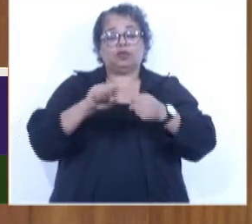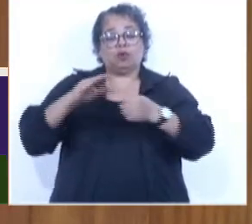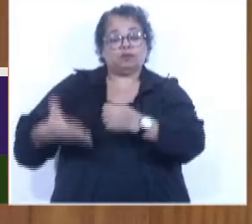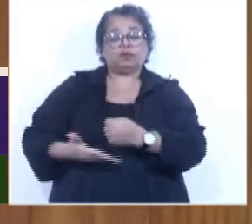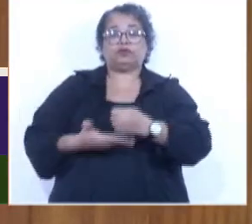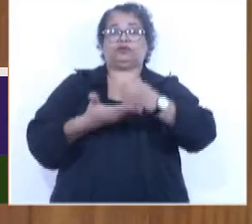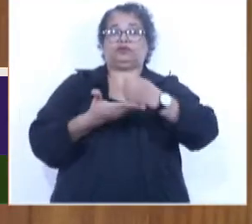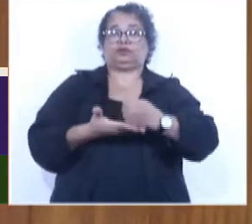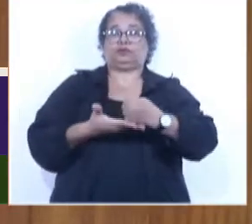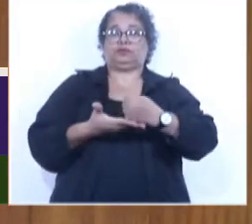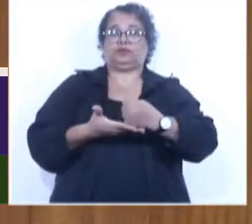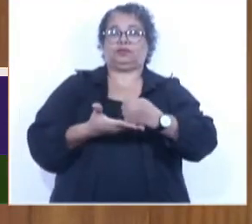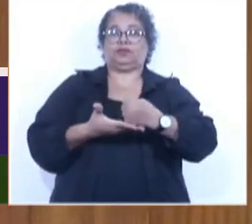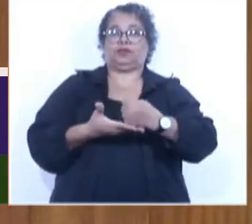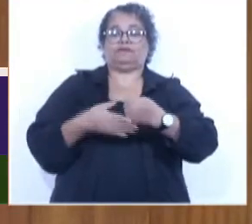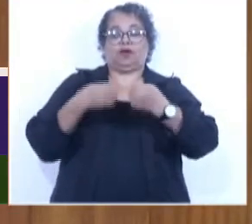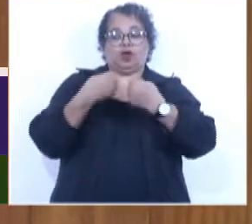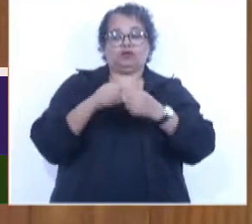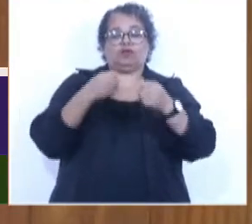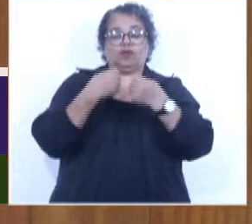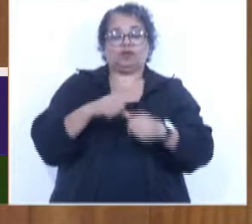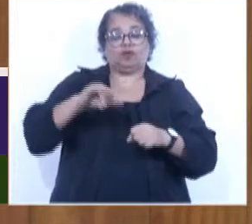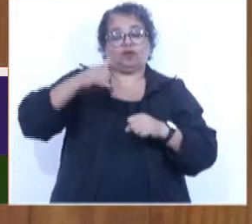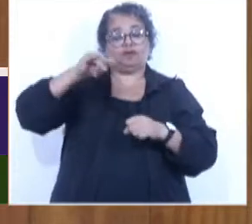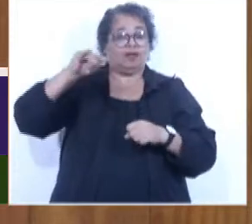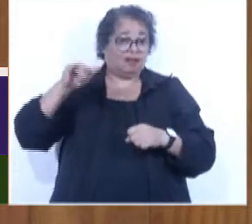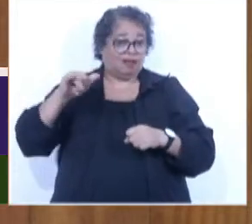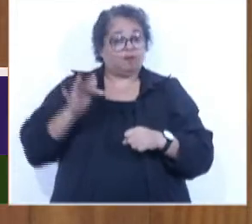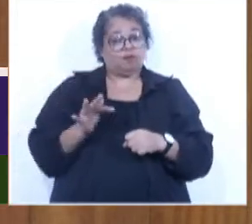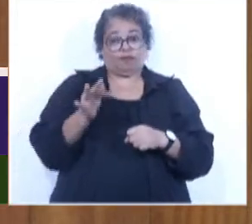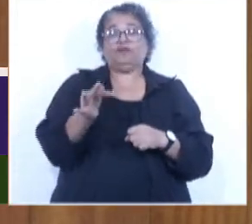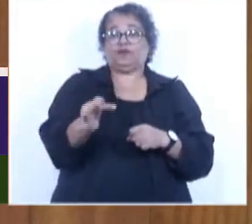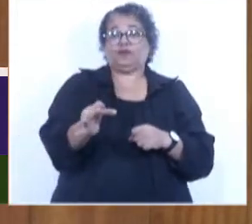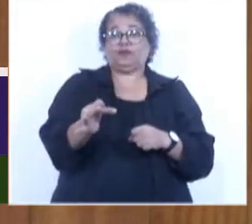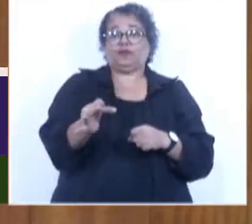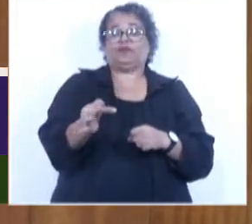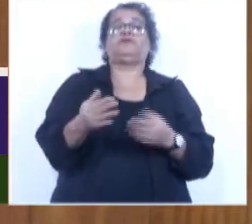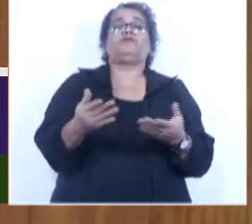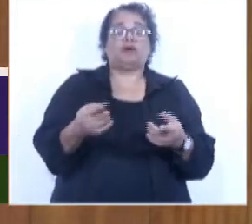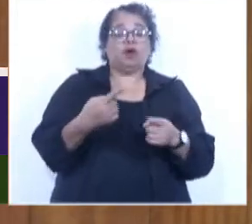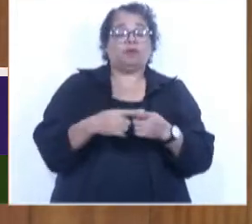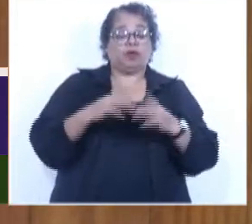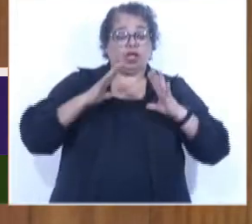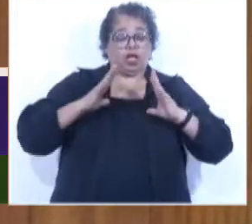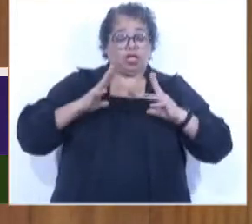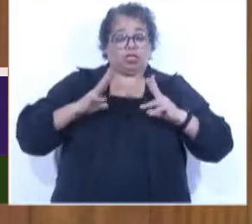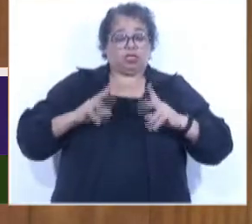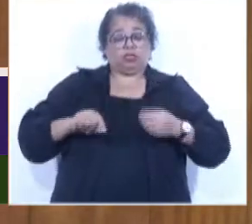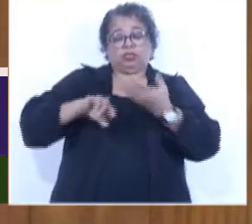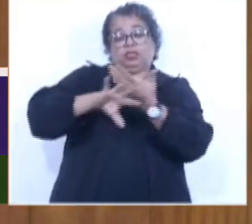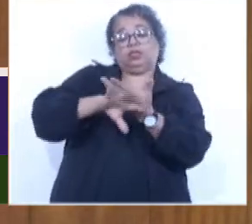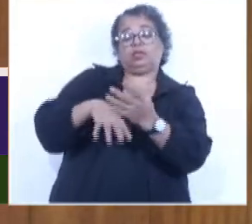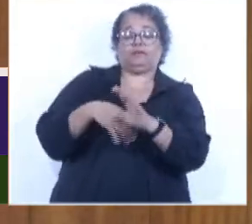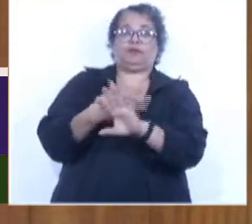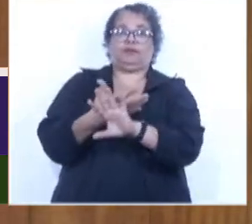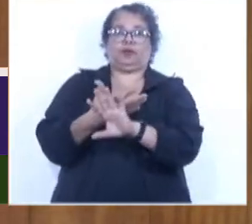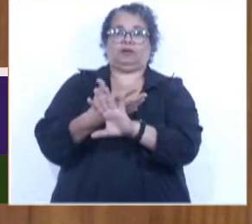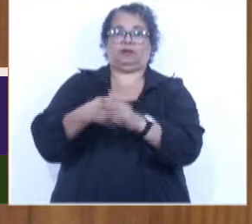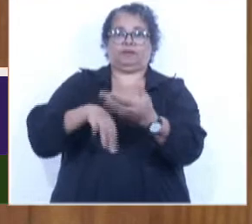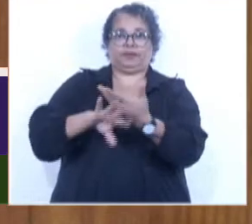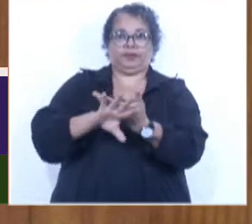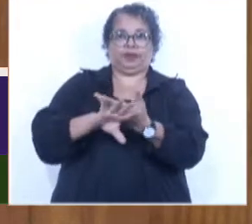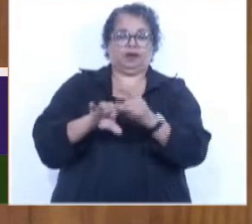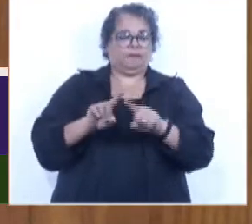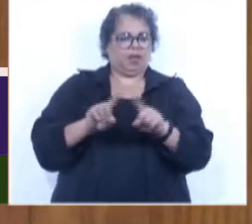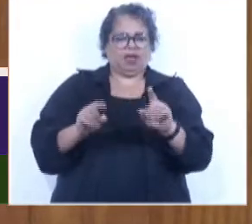dos ônibus elétricos dos ônibus que não poluem o meio ambiente só que não adianta apresentar